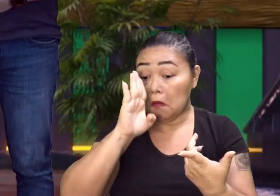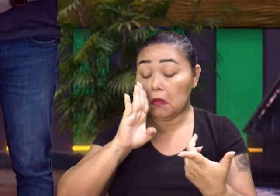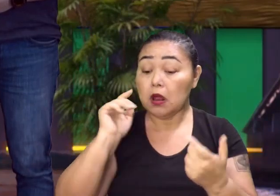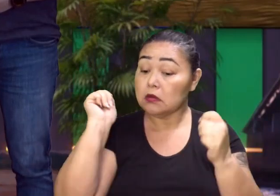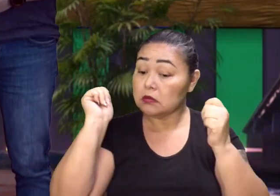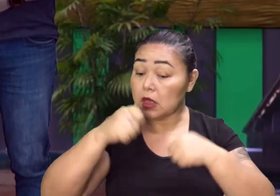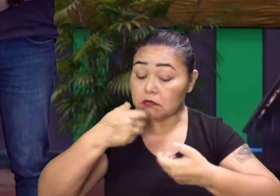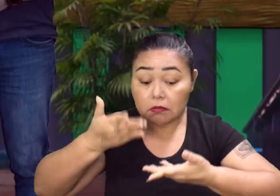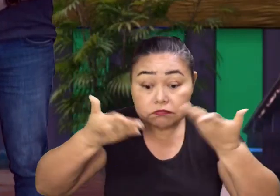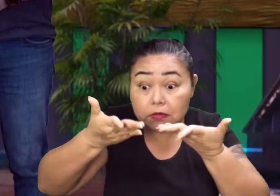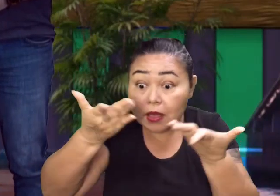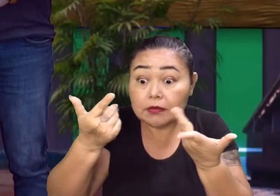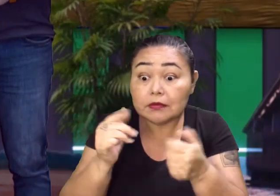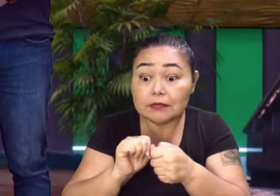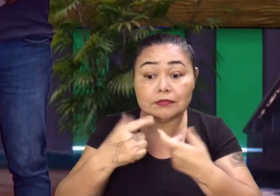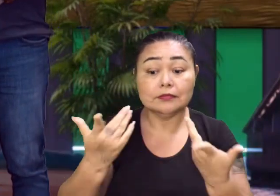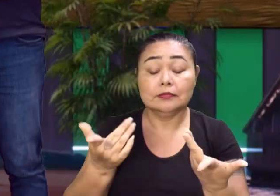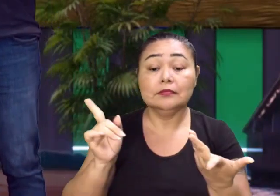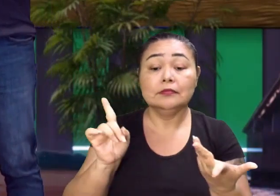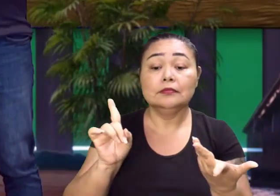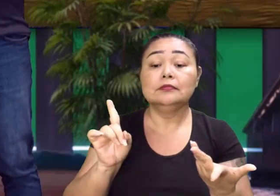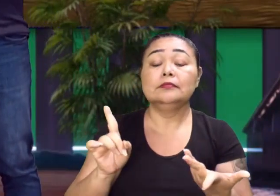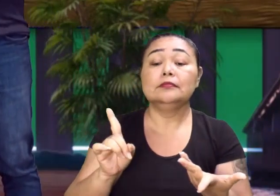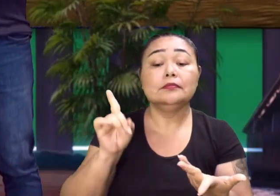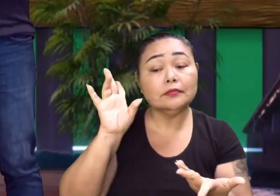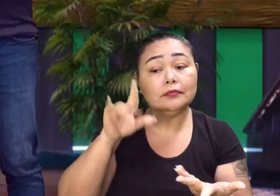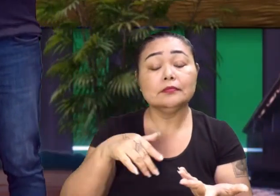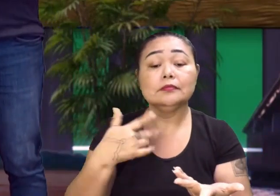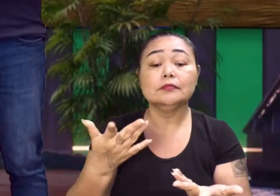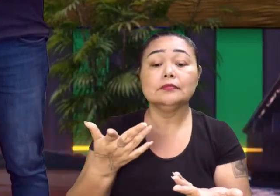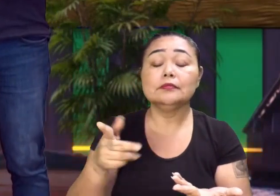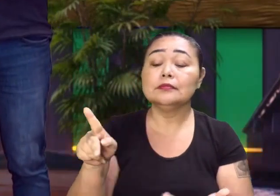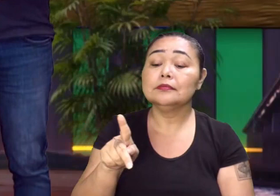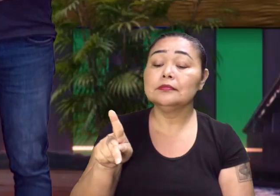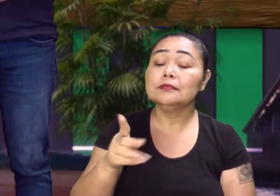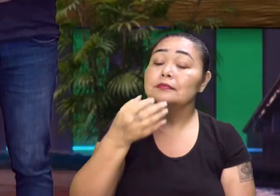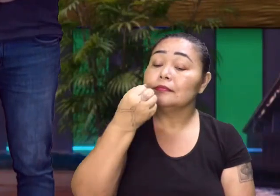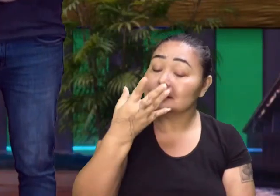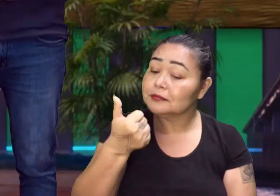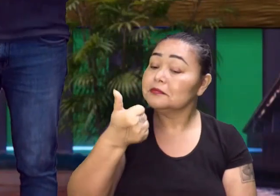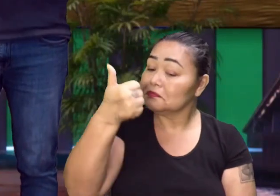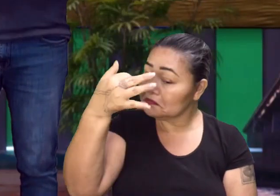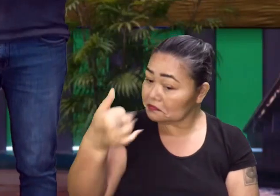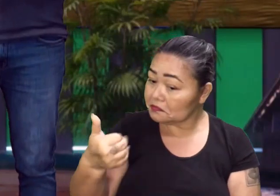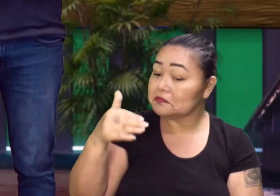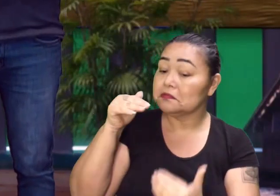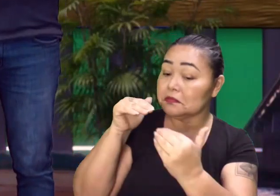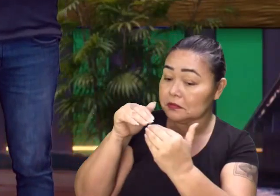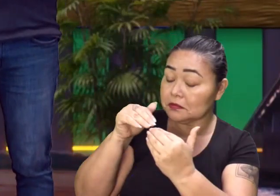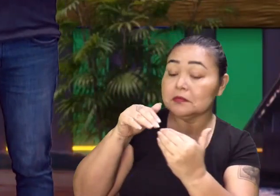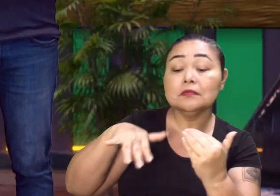para implementá-las. Exatamente. É isso? Com certeza, professor. Boa colocação. Então é